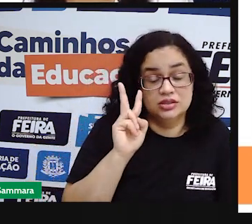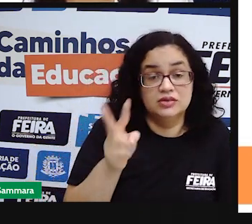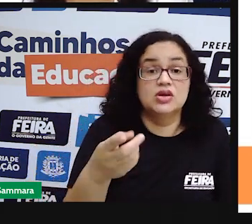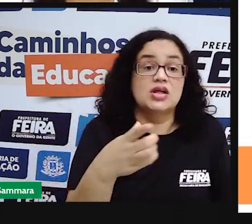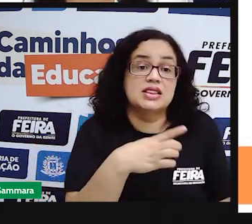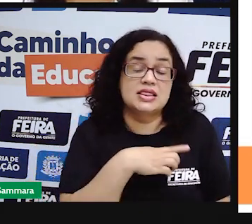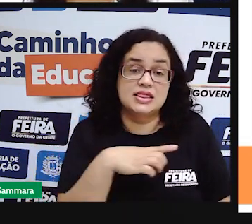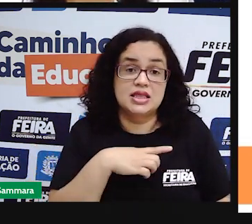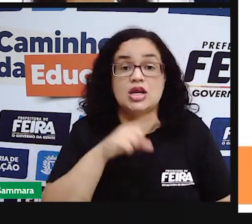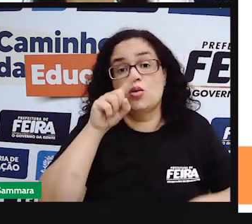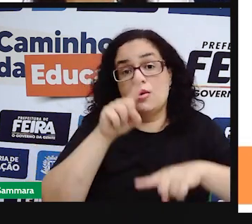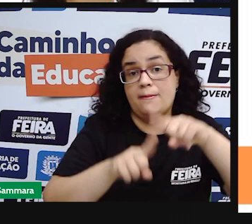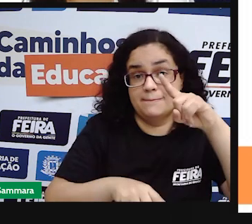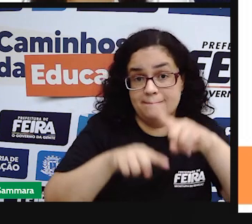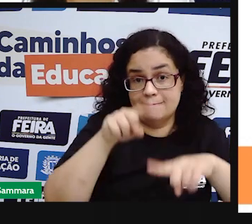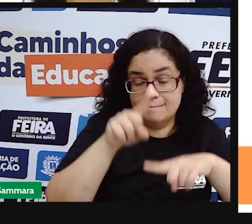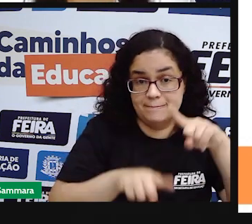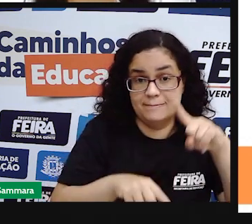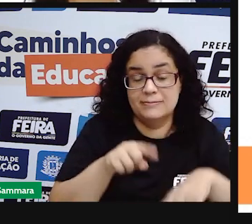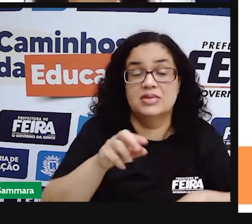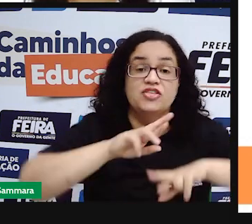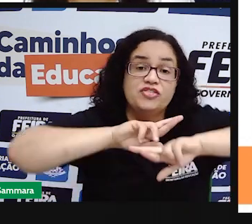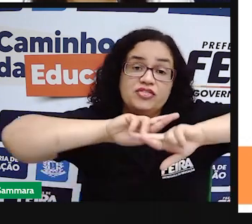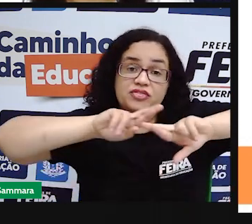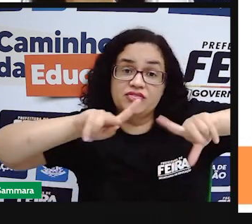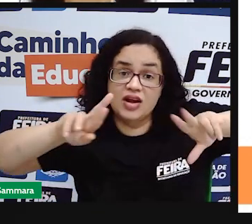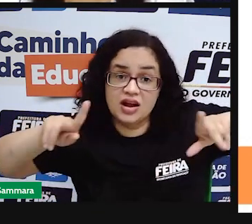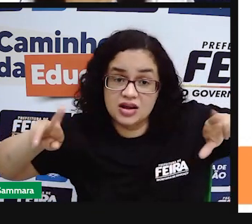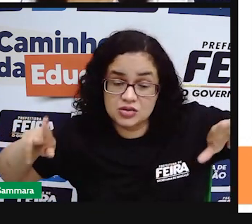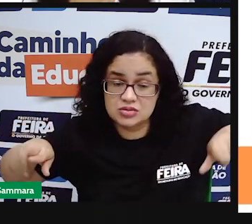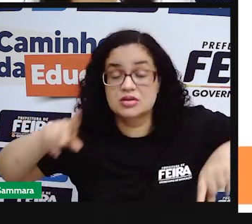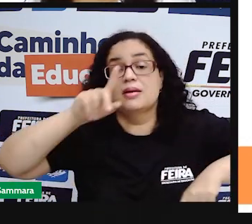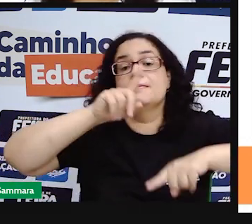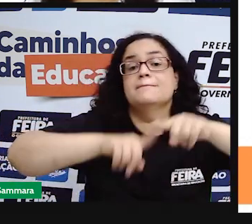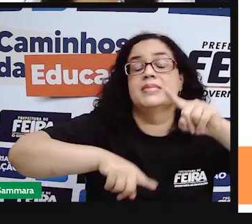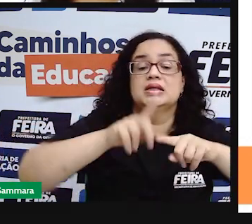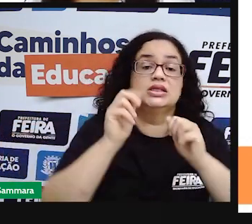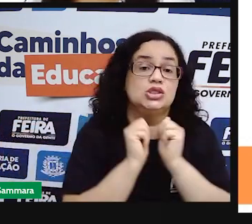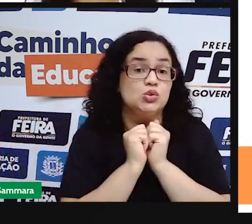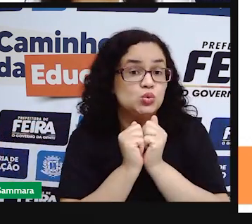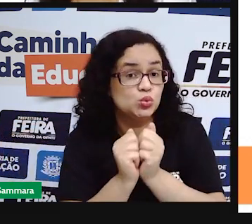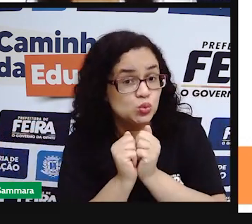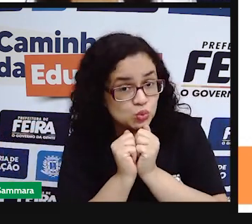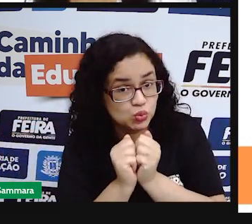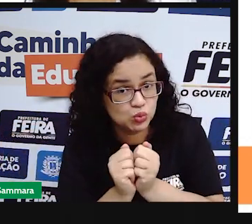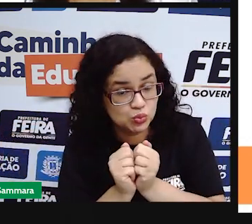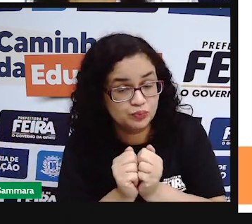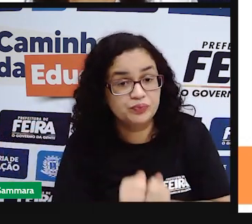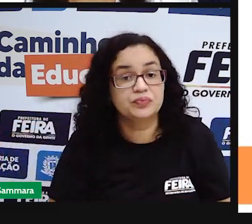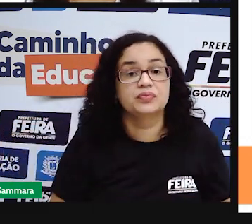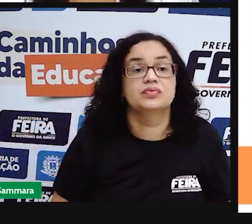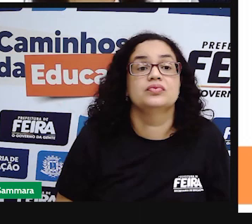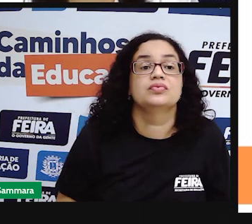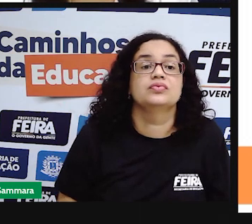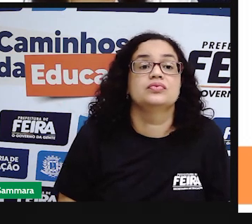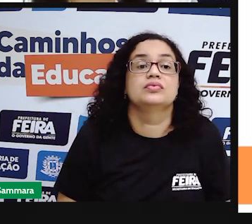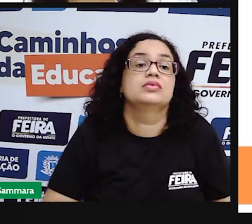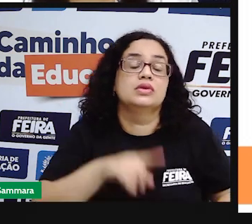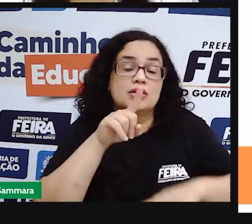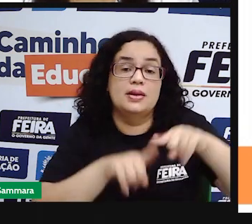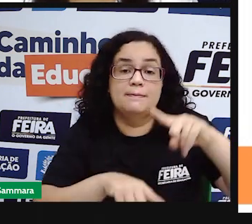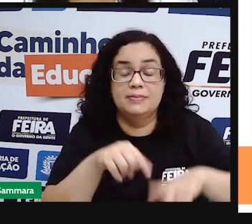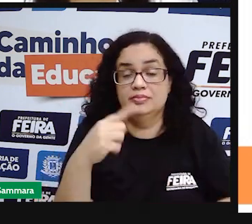dos objetos são de diversos materiais. Juntam-se materiais ou é formado de um tipo de material